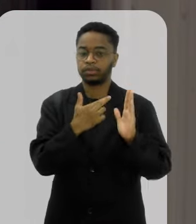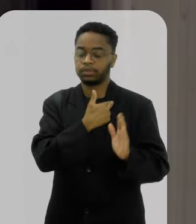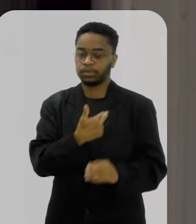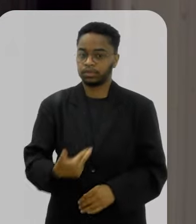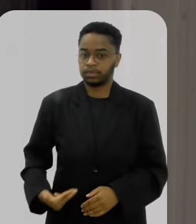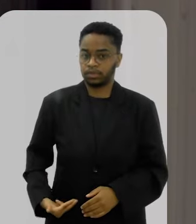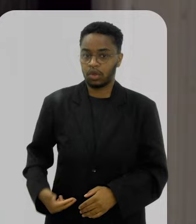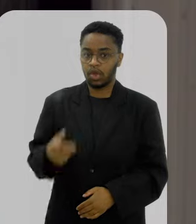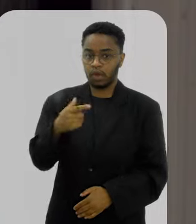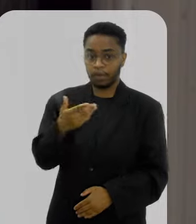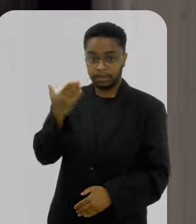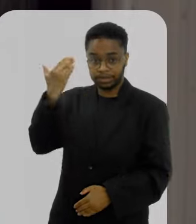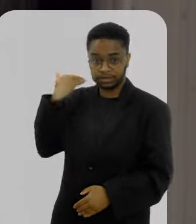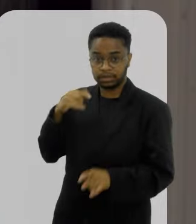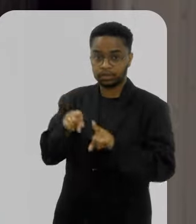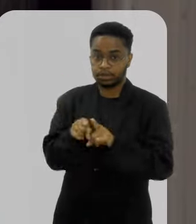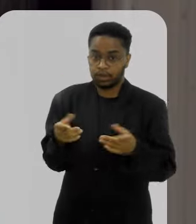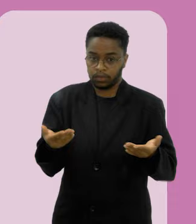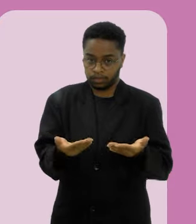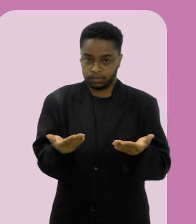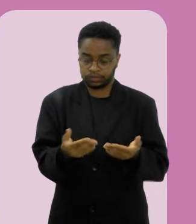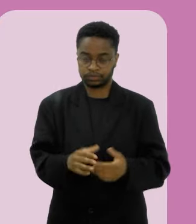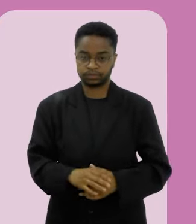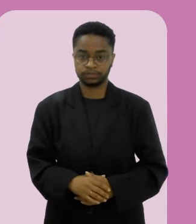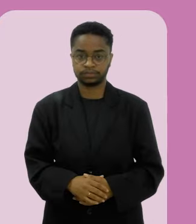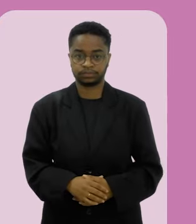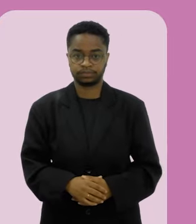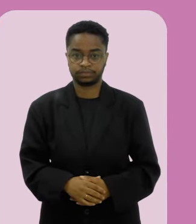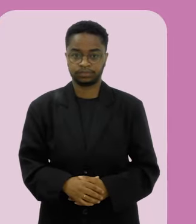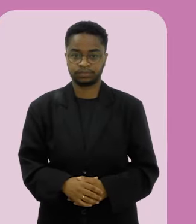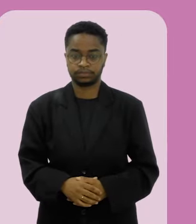regime republicano nos dias de ontem e hoje.